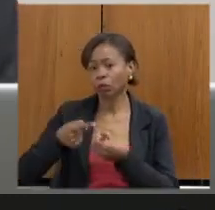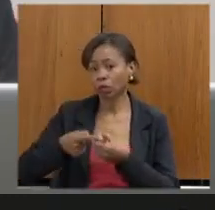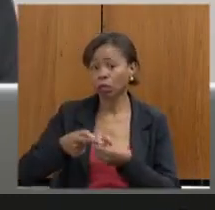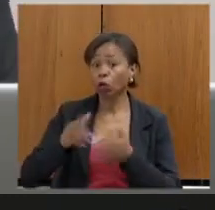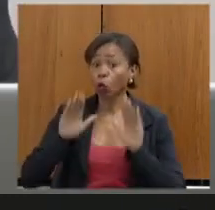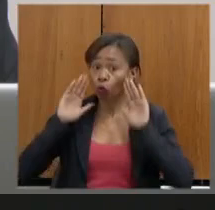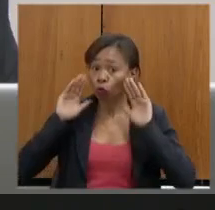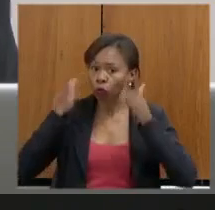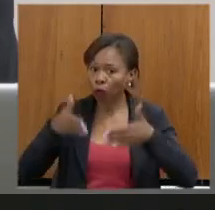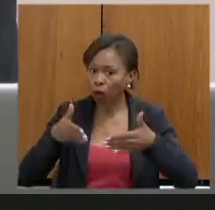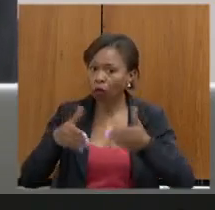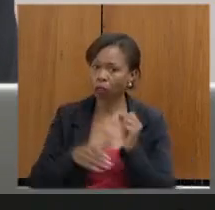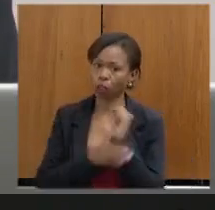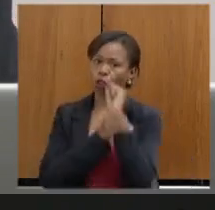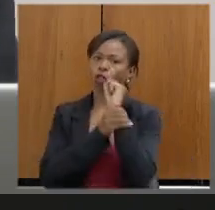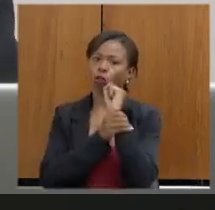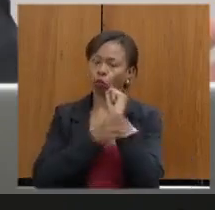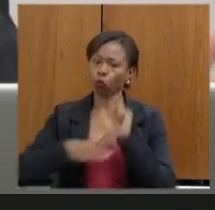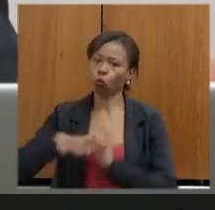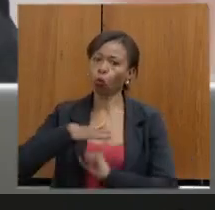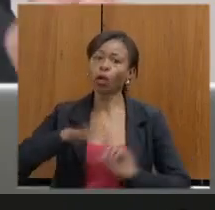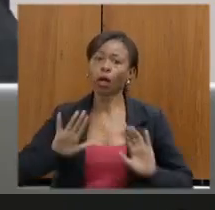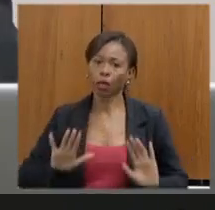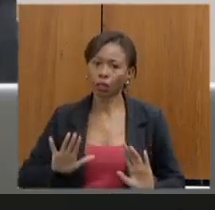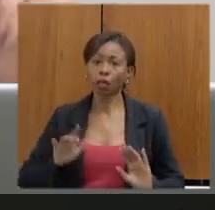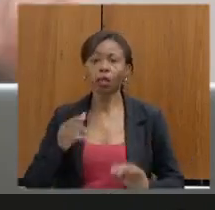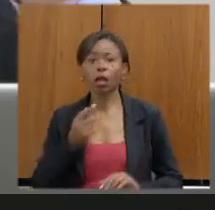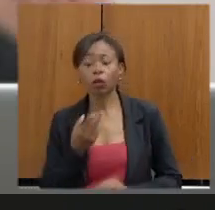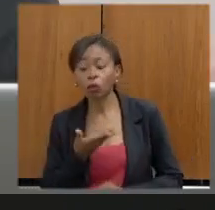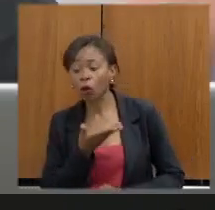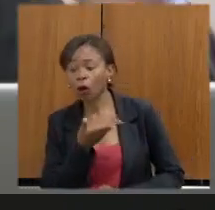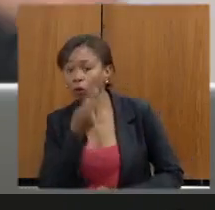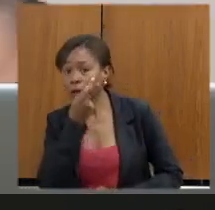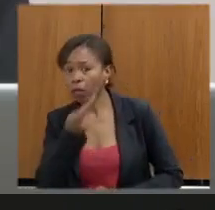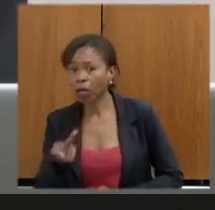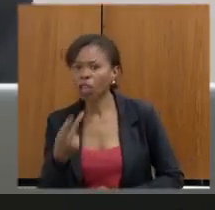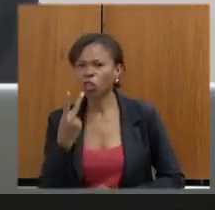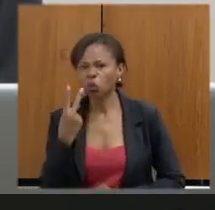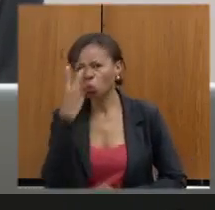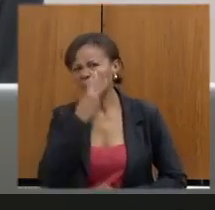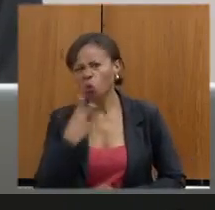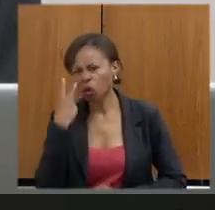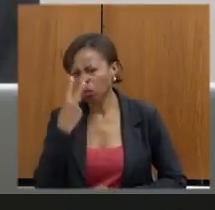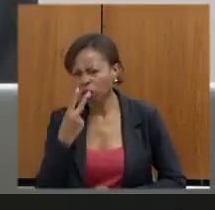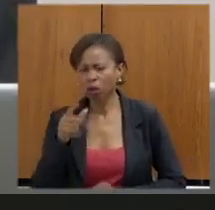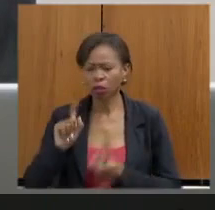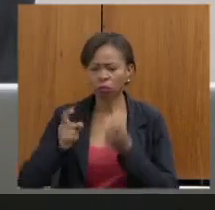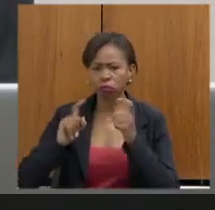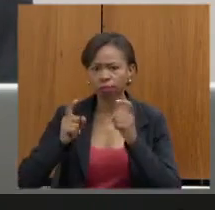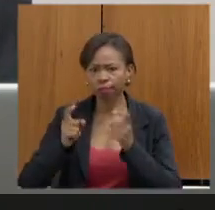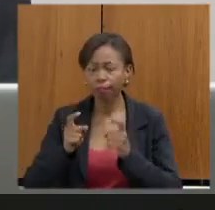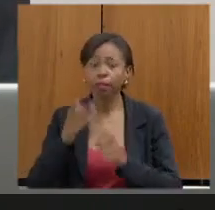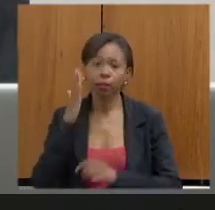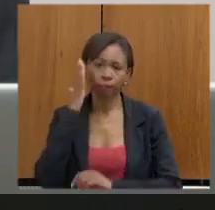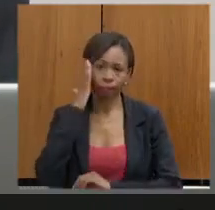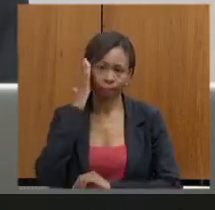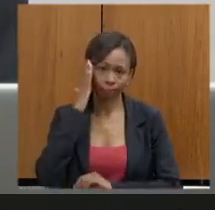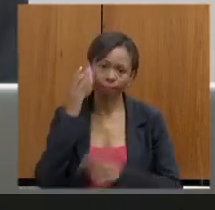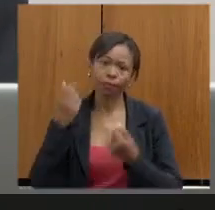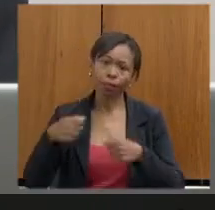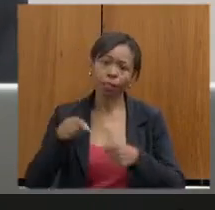da segurança viu vai lá igual rapidamente fica duas horas na reunião e e a gente sabe a necessidade que